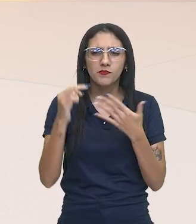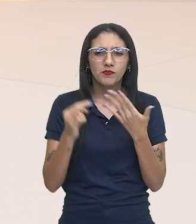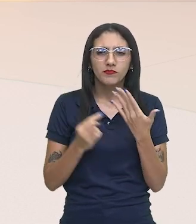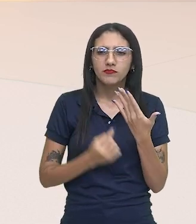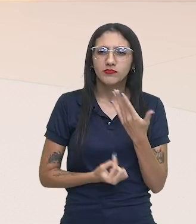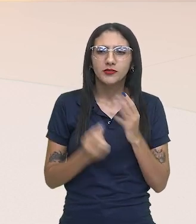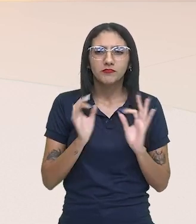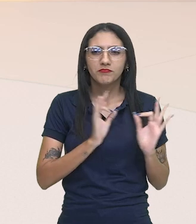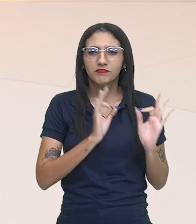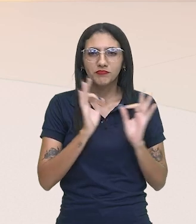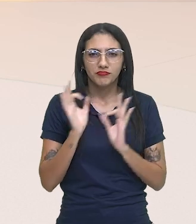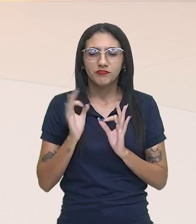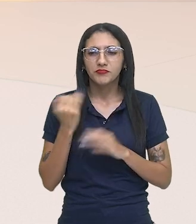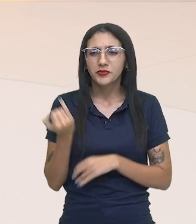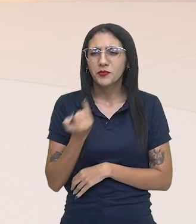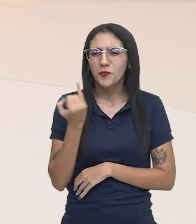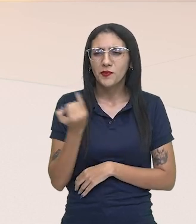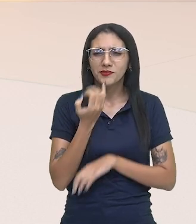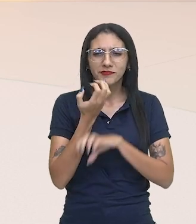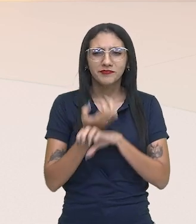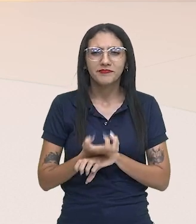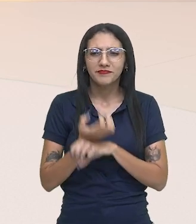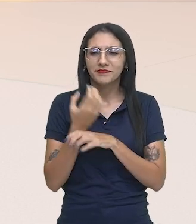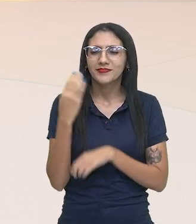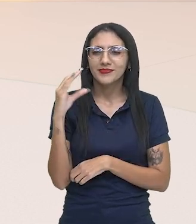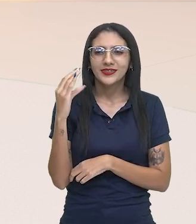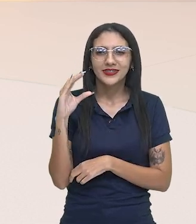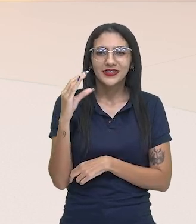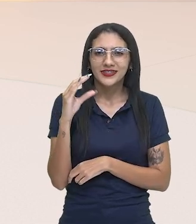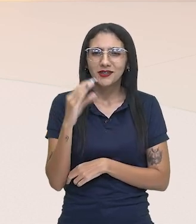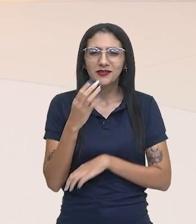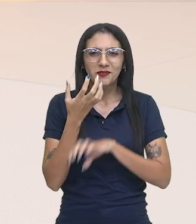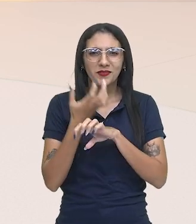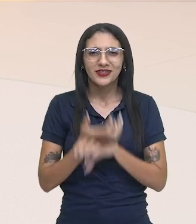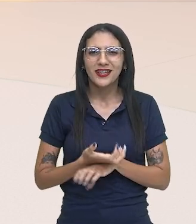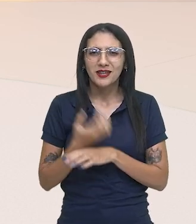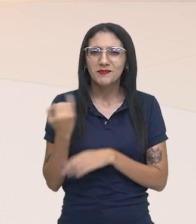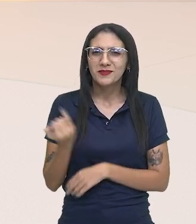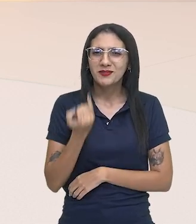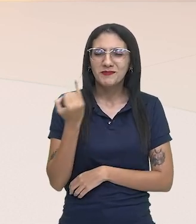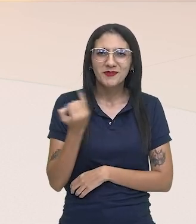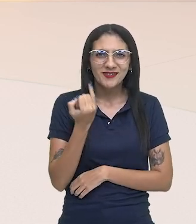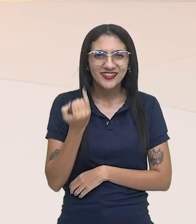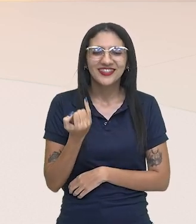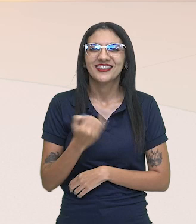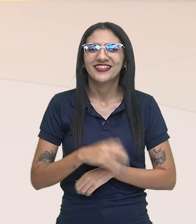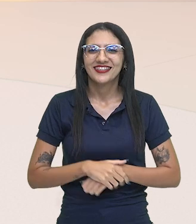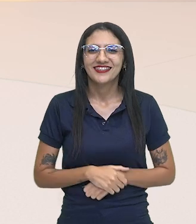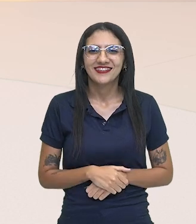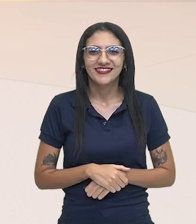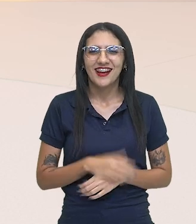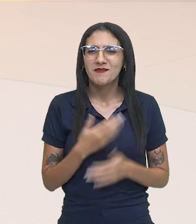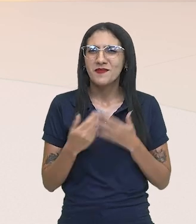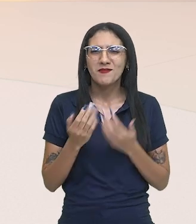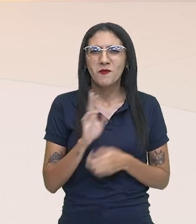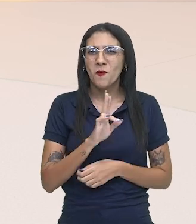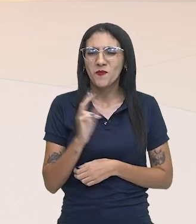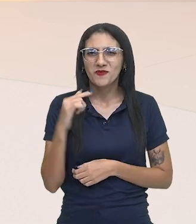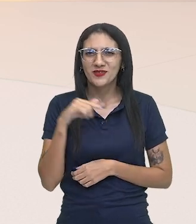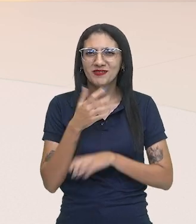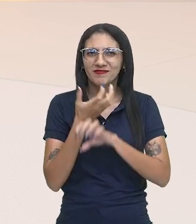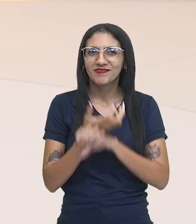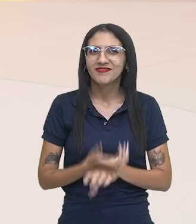desse componente, desta ciência, desta matéria, desta disciplina, seja lá qual for o nome,